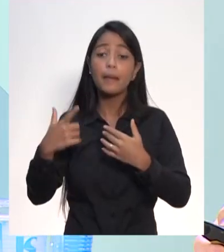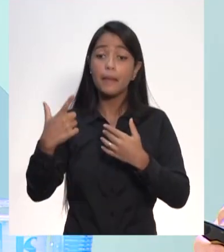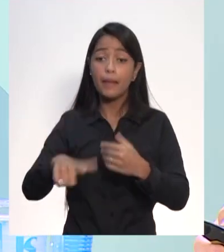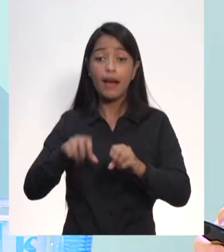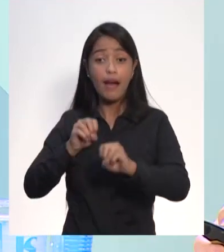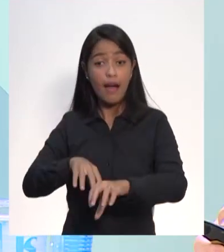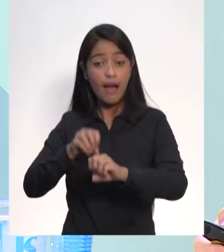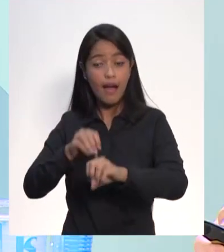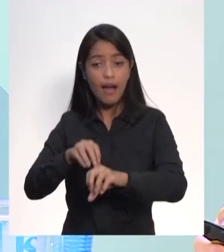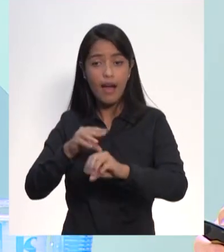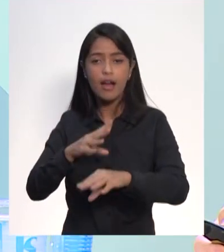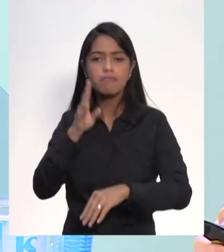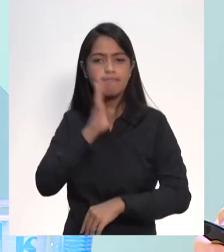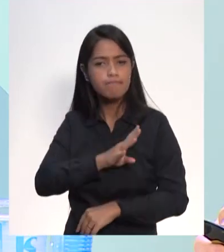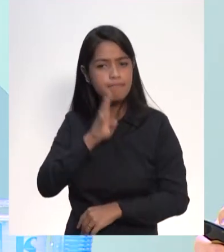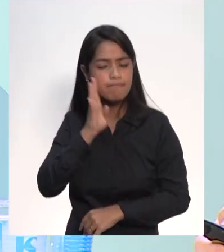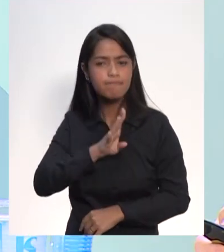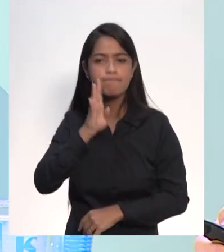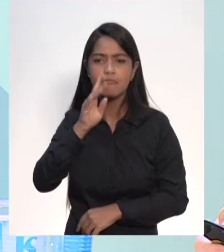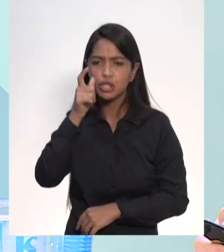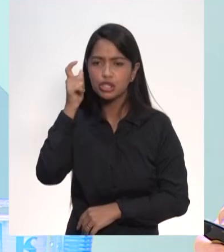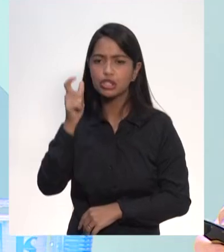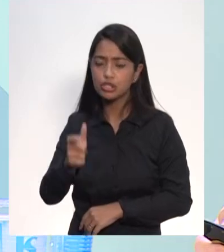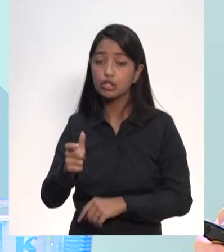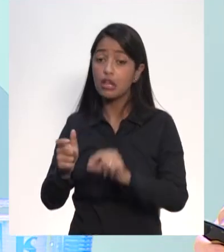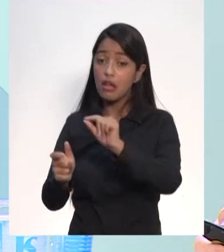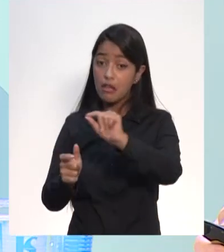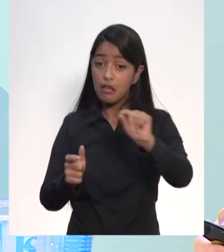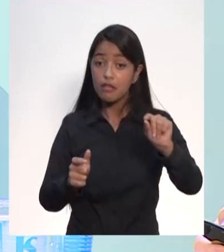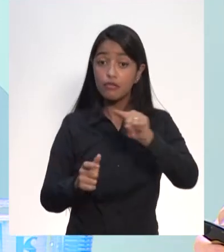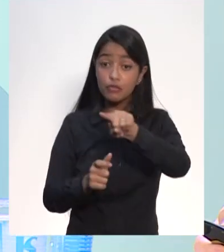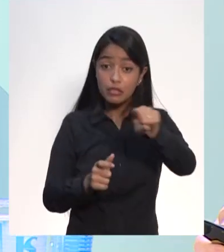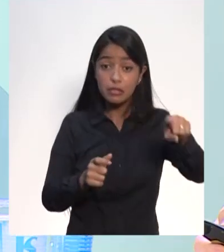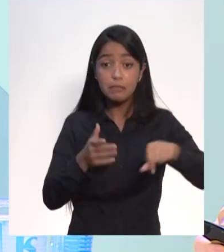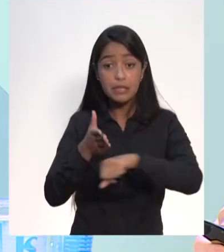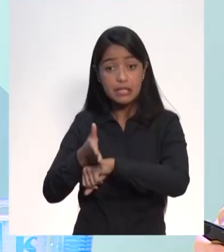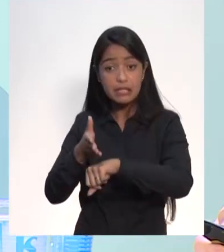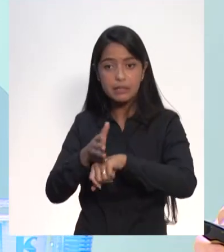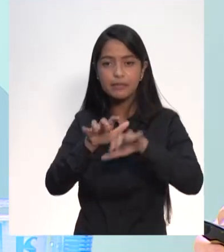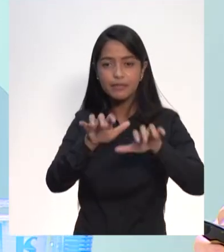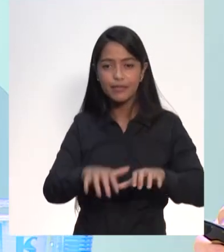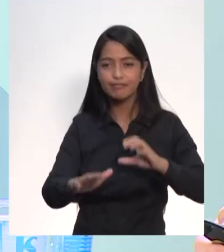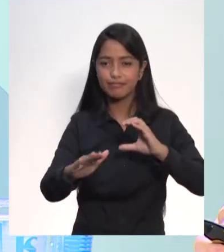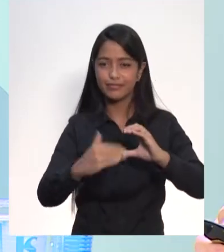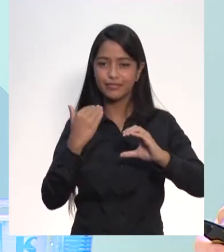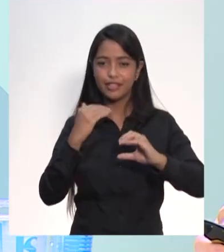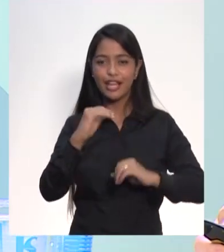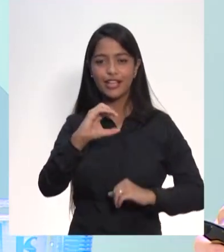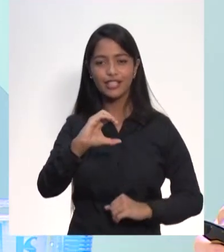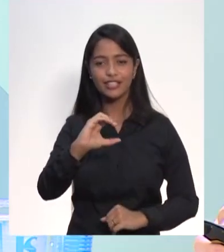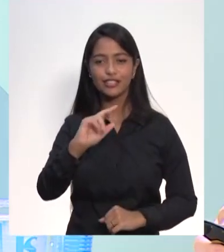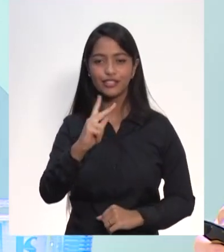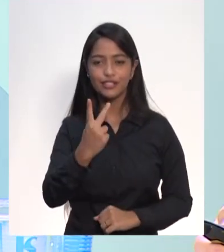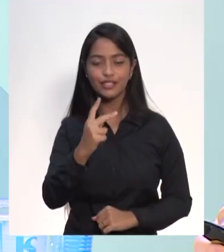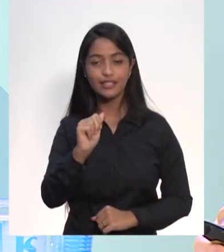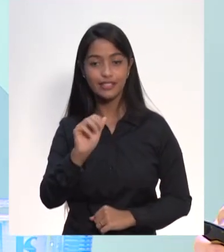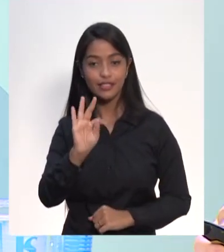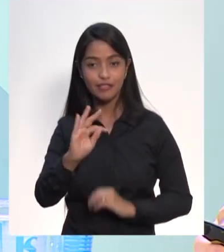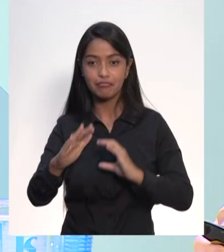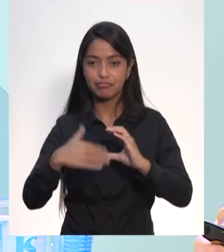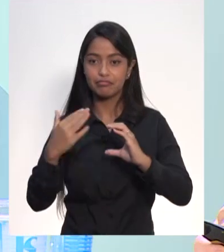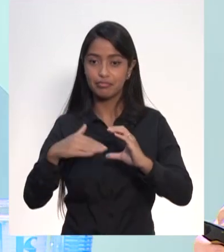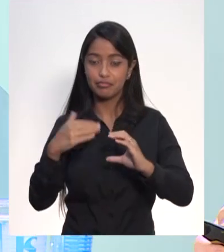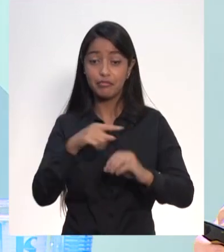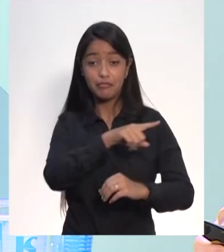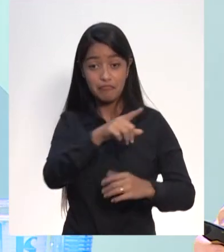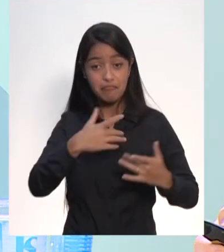uma participação muito bacana de vocês, a gente acompanha pelo chat, número de acessos, né? A gente está vendo a dedicação de todos